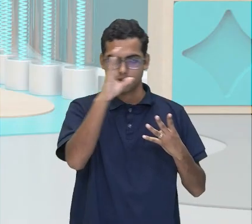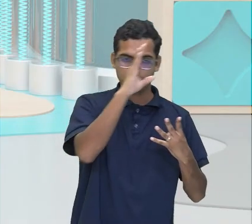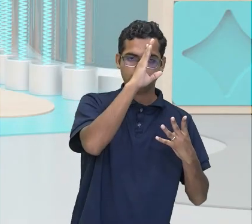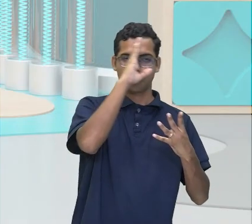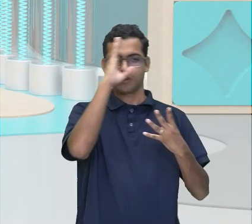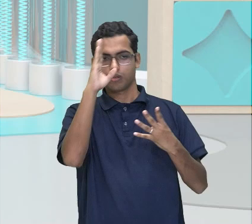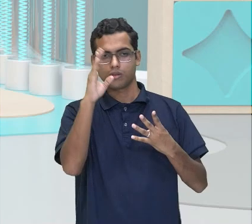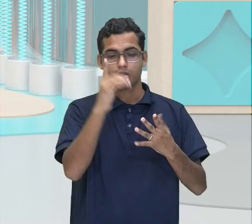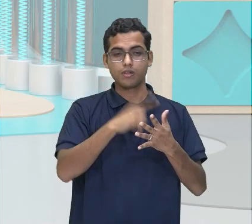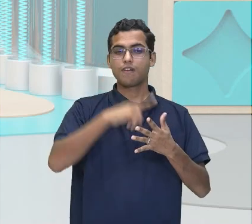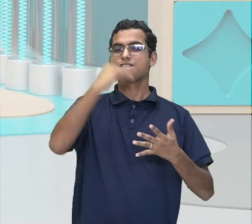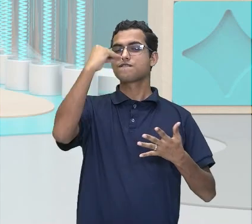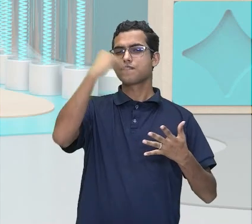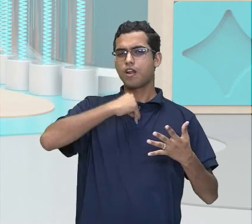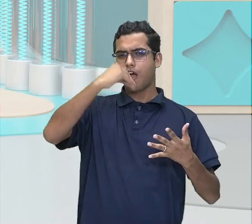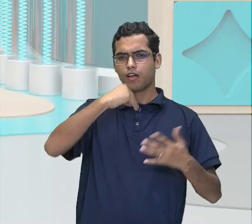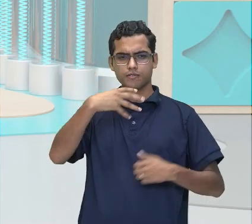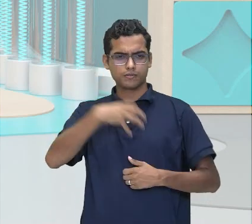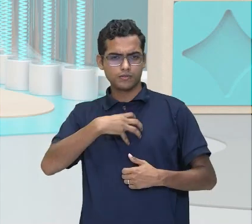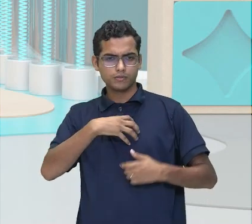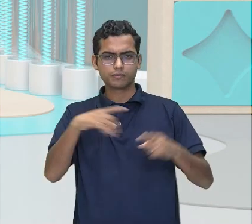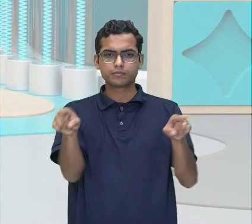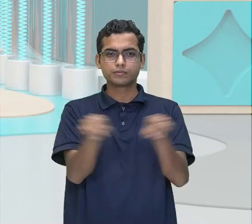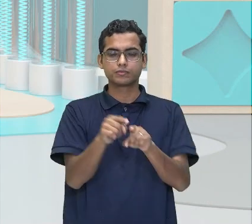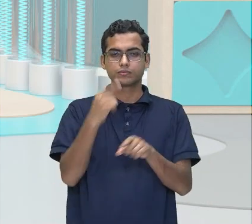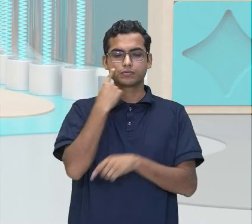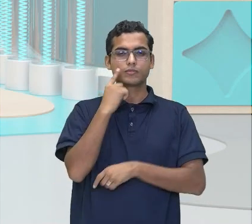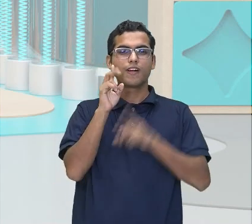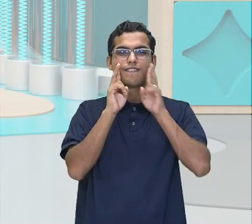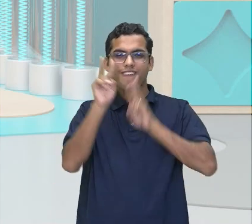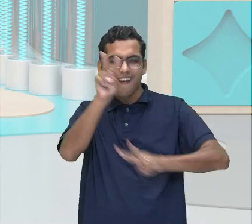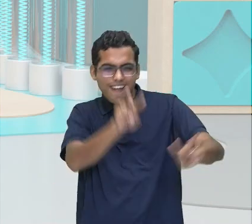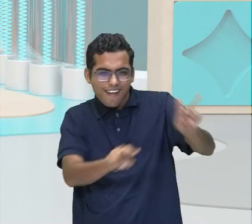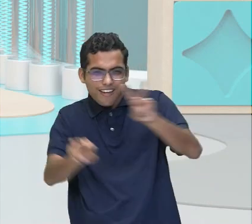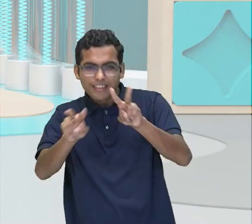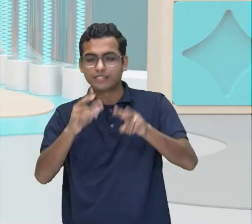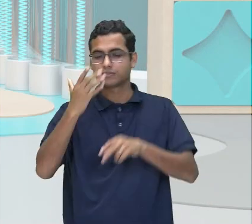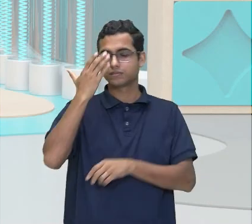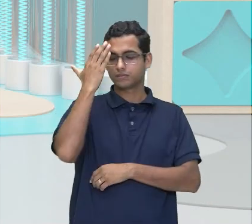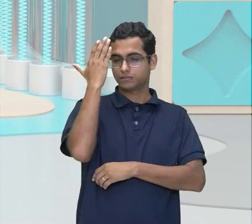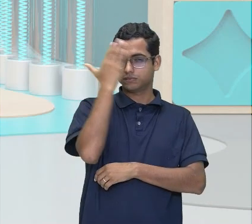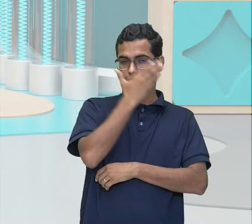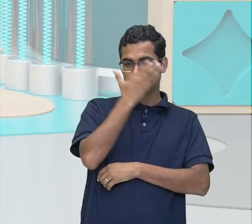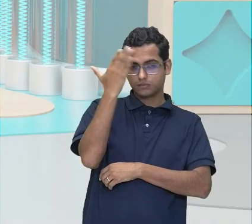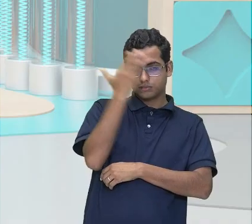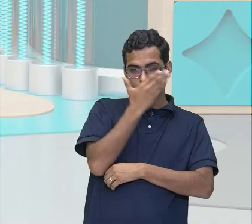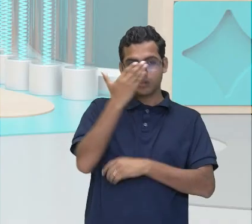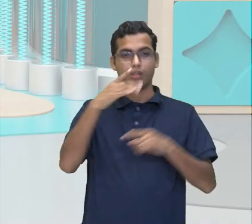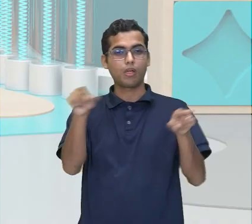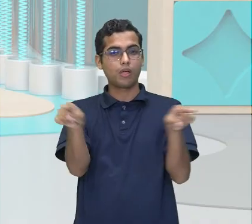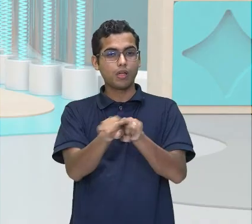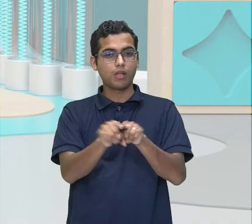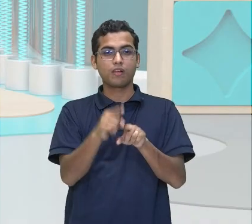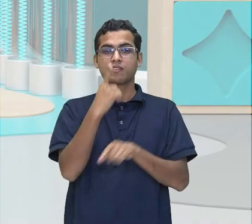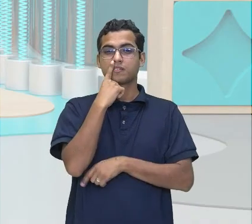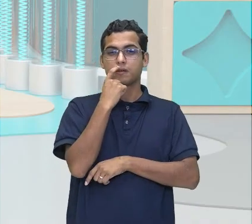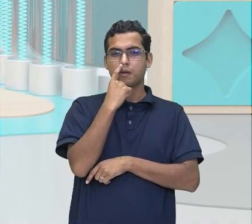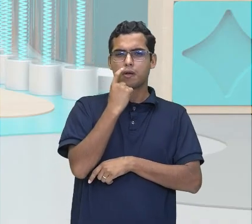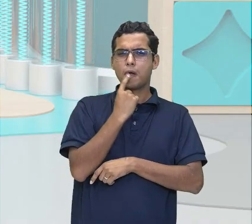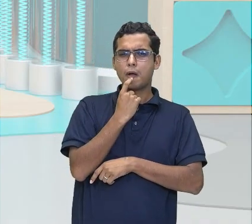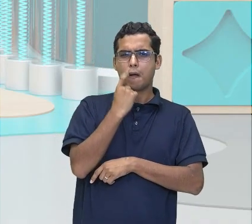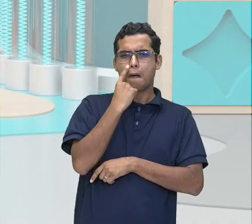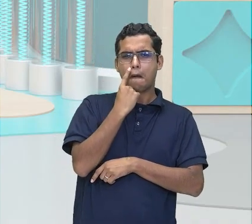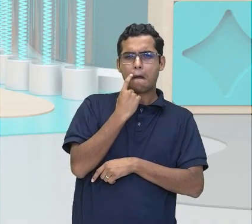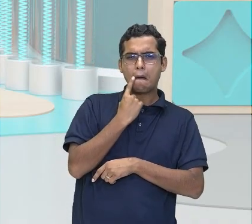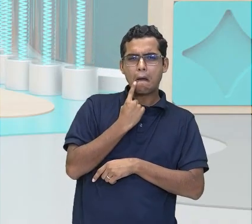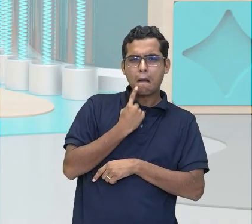e também o sangramento nasal. Não confundam os sintomas com o autodiagnóstico. Senti uma dor